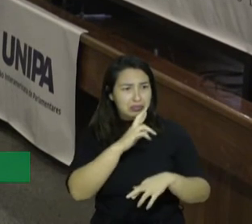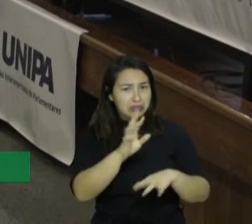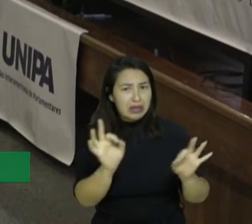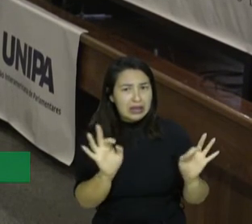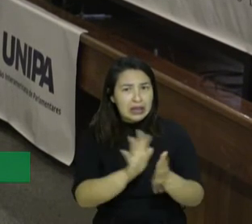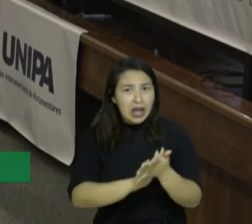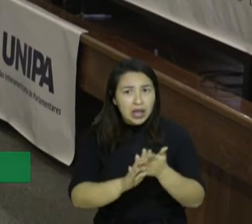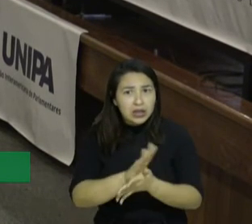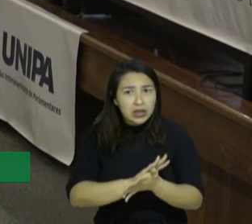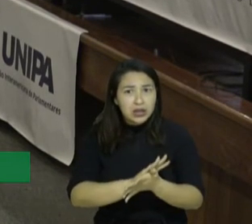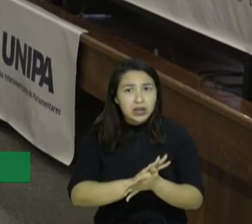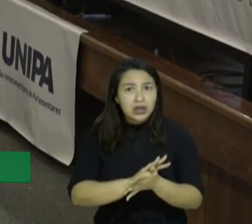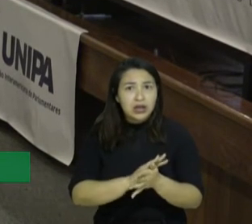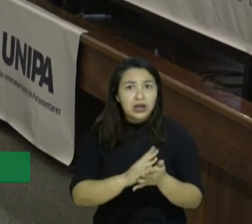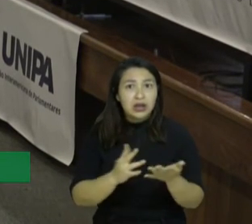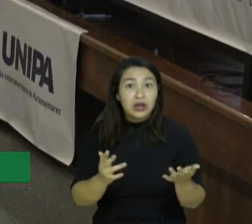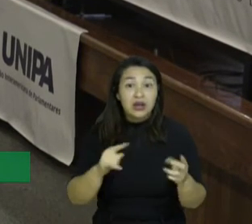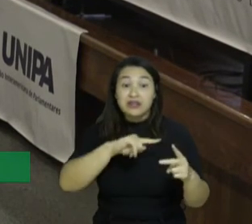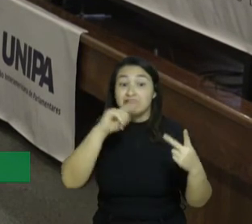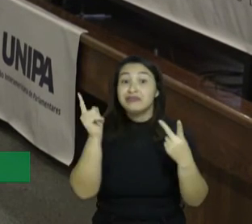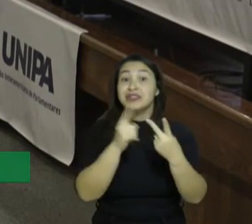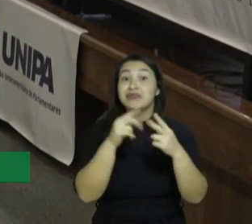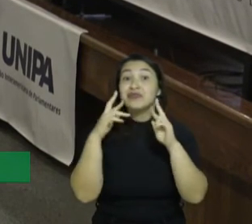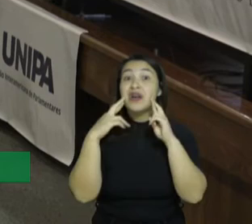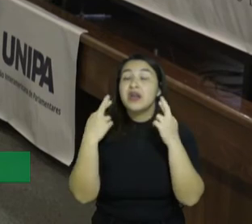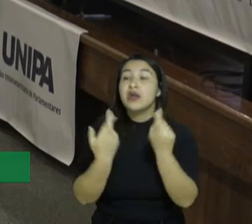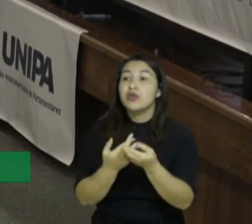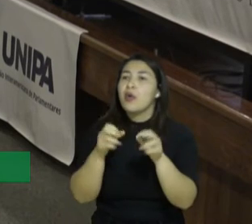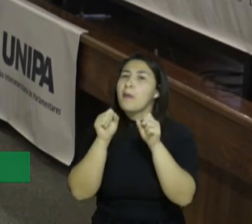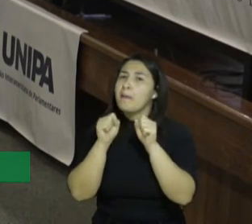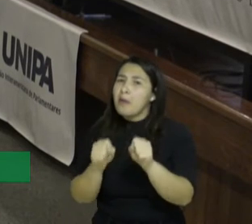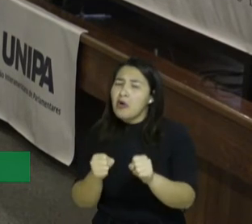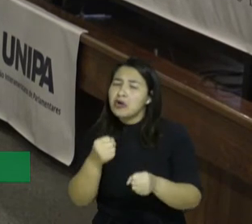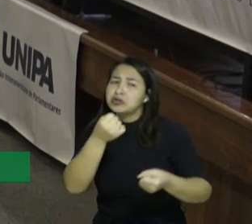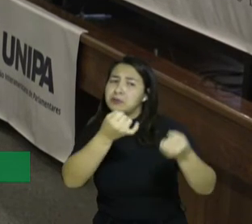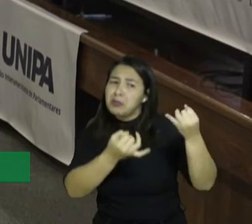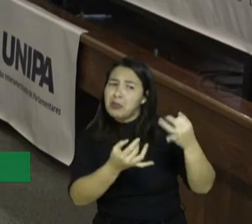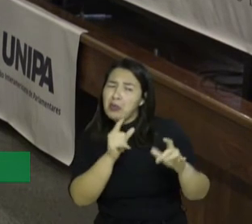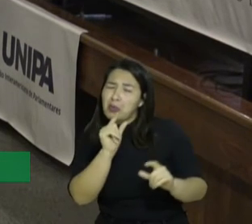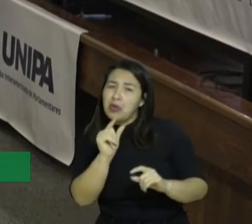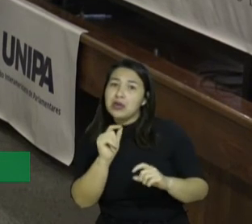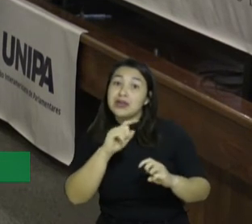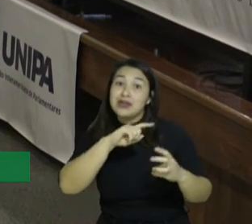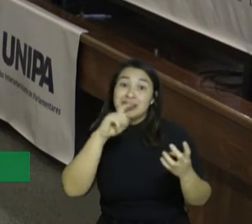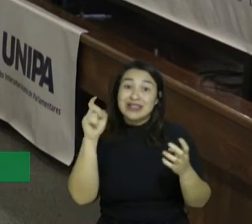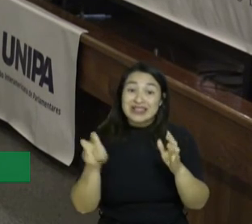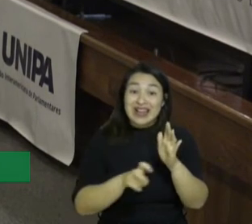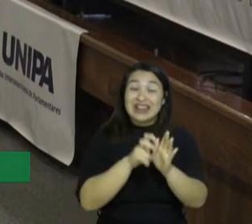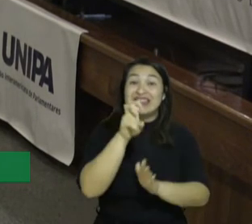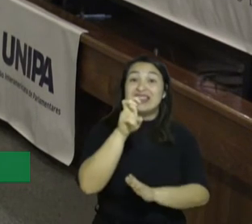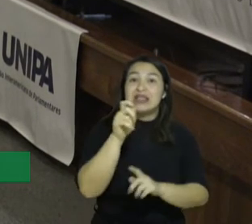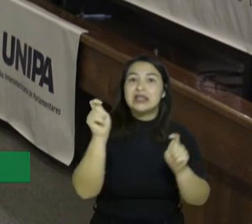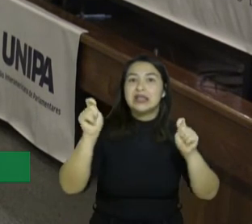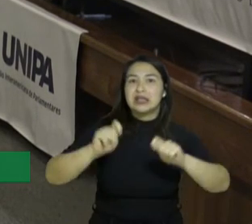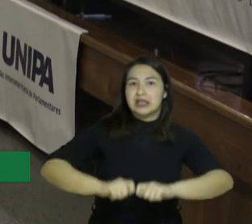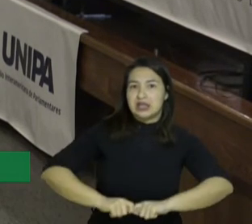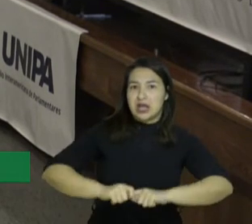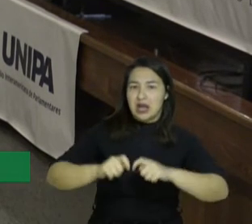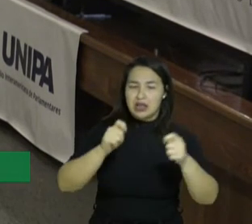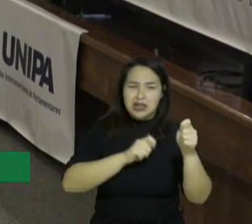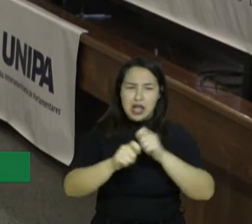primeira reunião tá bom segunda reunião ele é capaz de falar alguma coisa na quinta reunião você começa a falar de negócios isso é